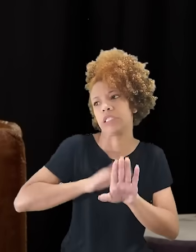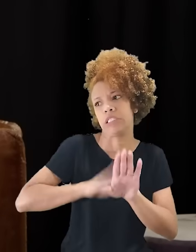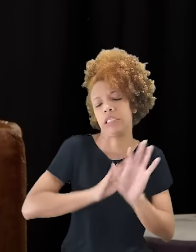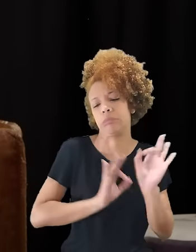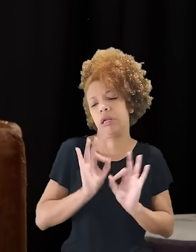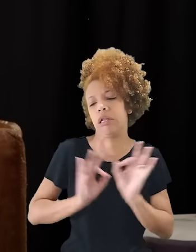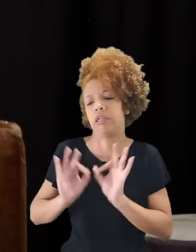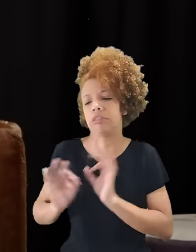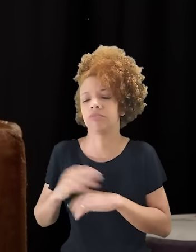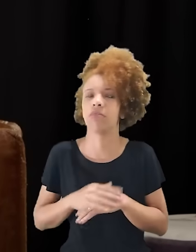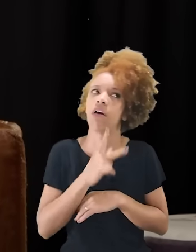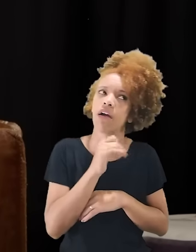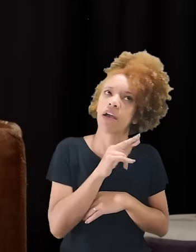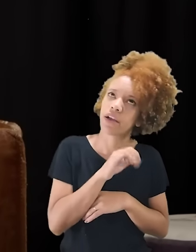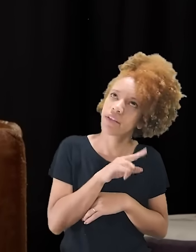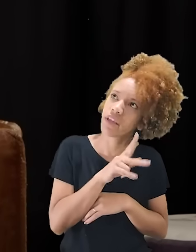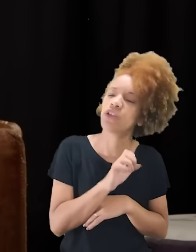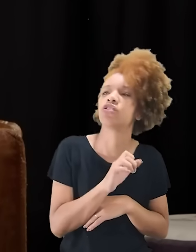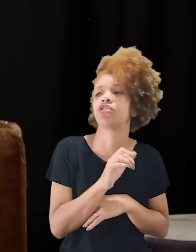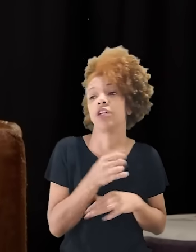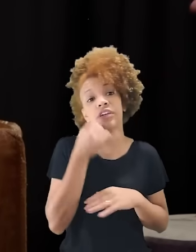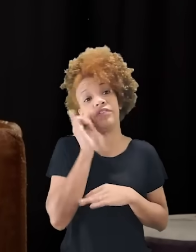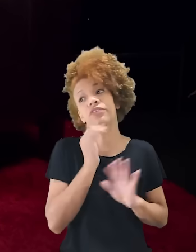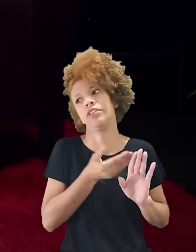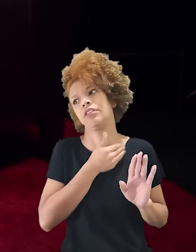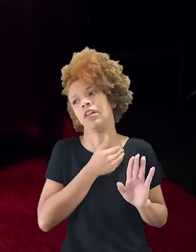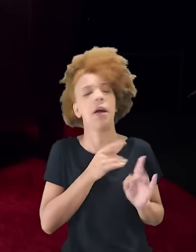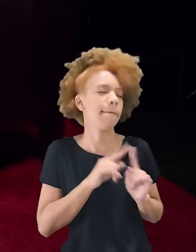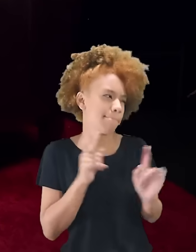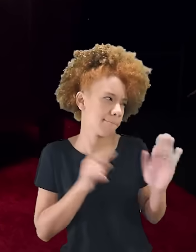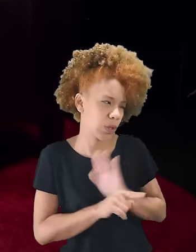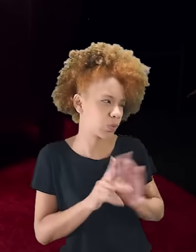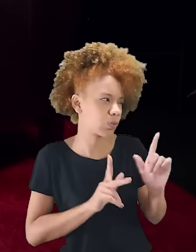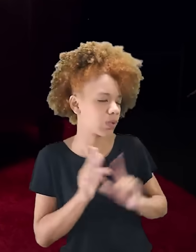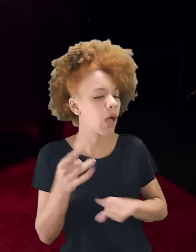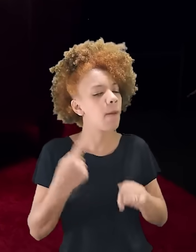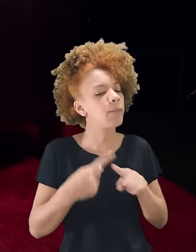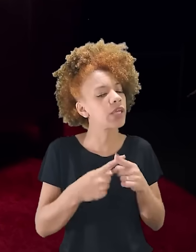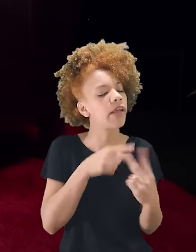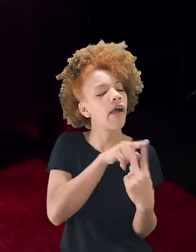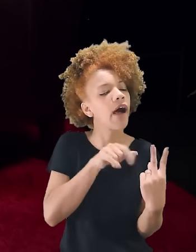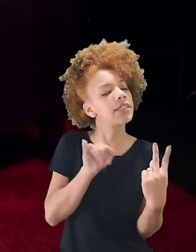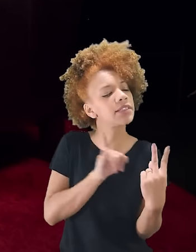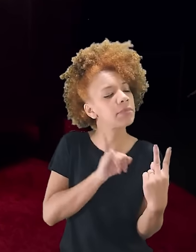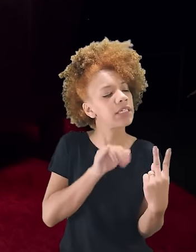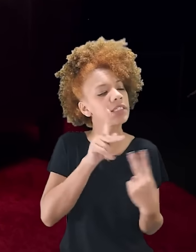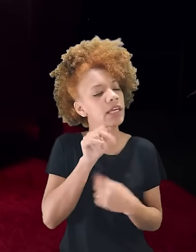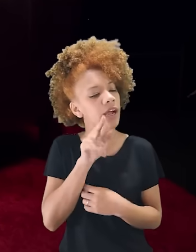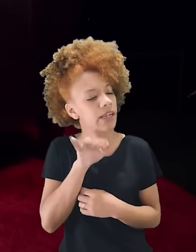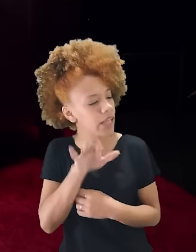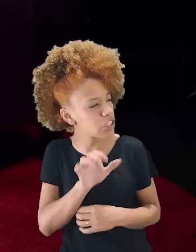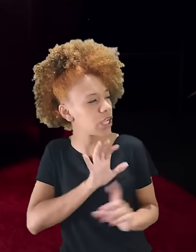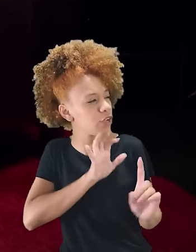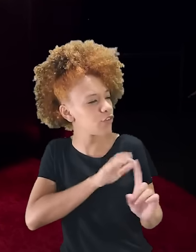das câmeras a Kardashian dita muito por aparecer mais então vou fazer aquela pergunta que vai virar corte Por que que as kardashians são tão influentes no mundo da